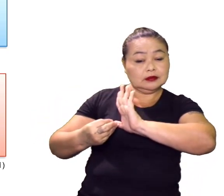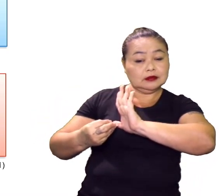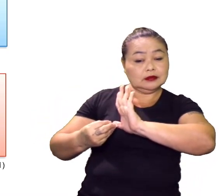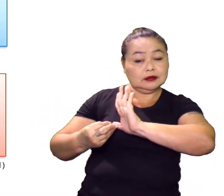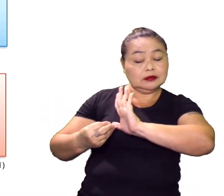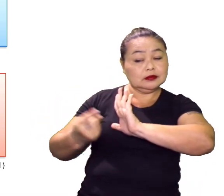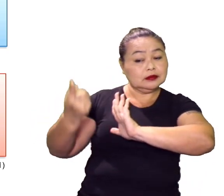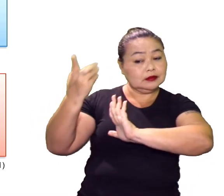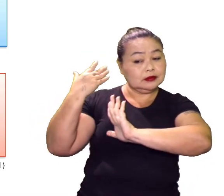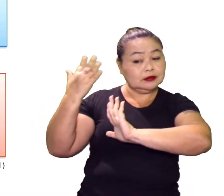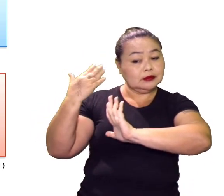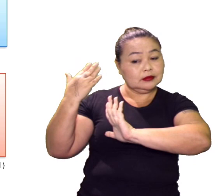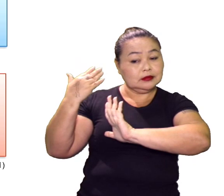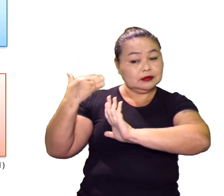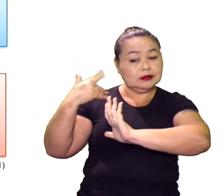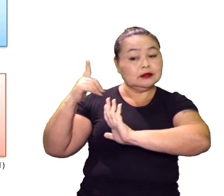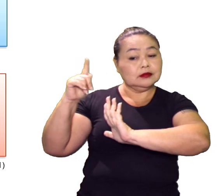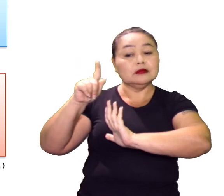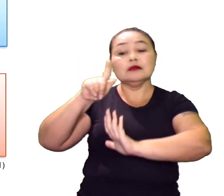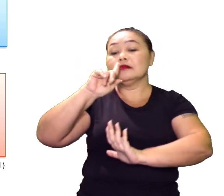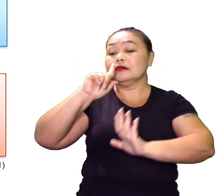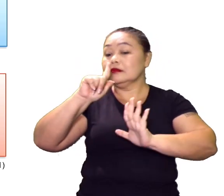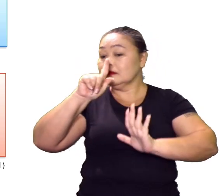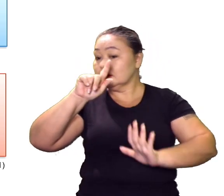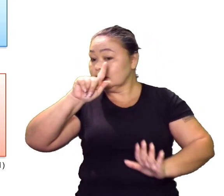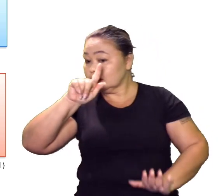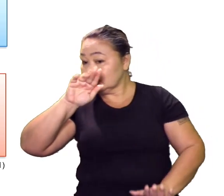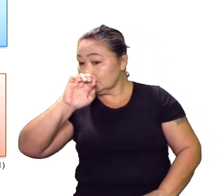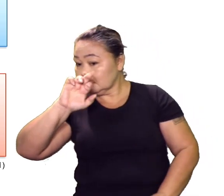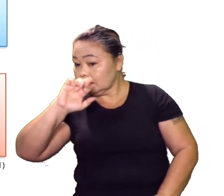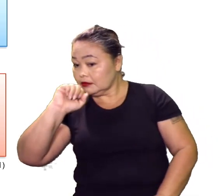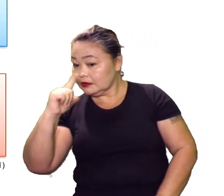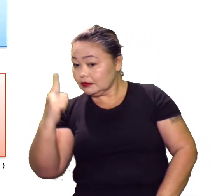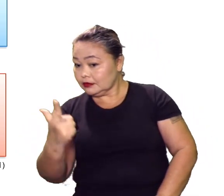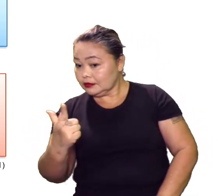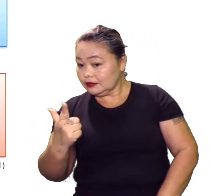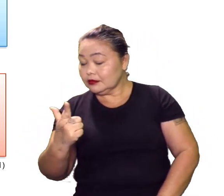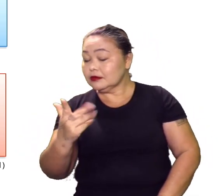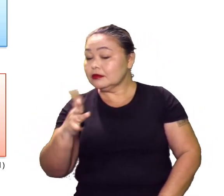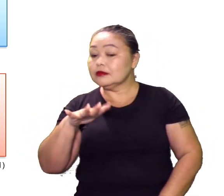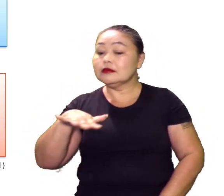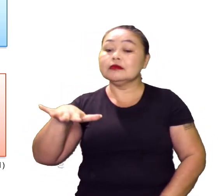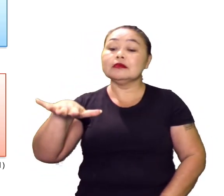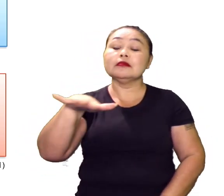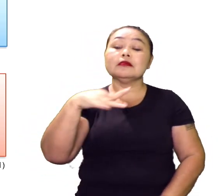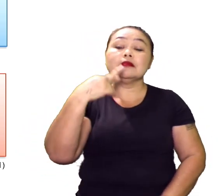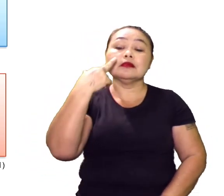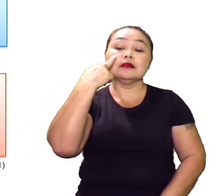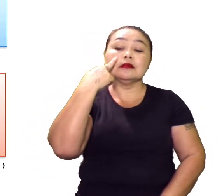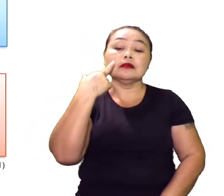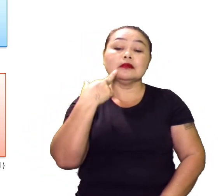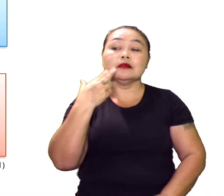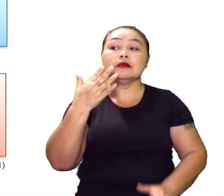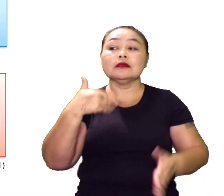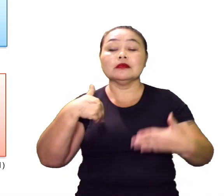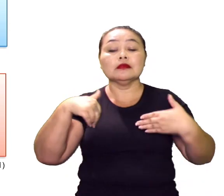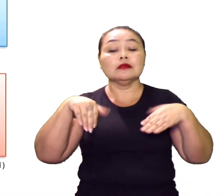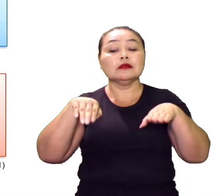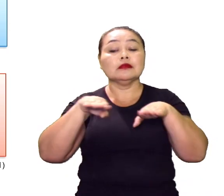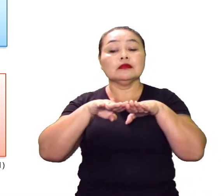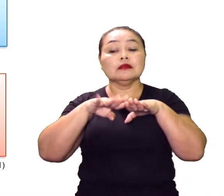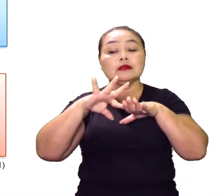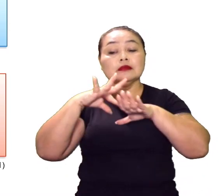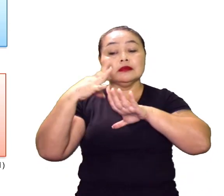viu lá na geografia geral, a região de Rondônia também faz parte dessa